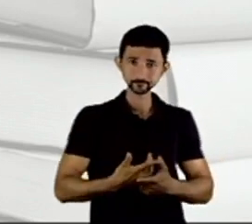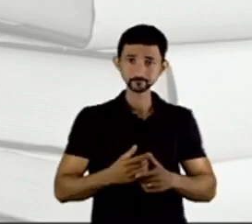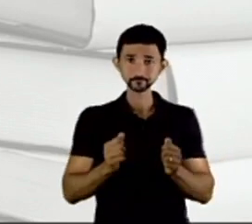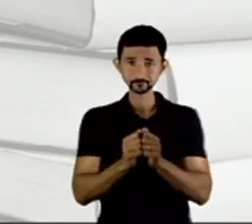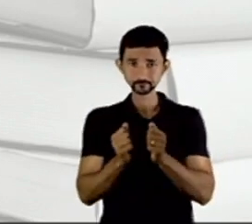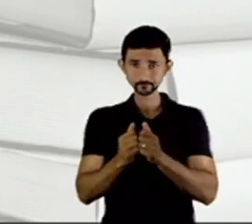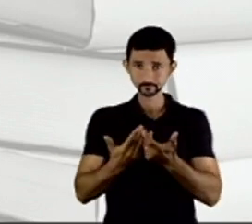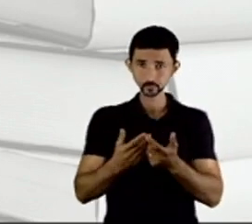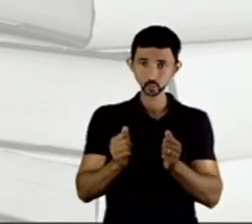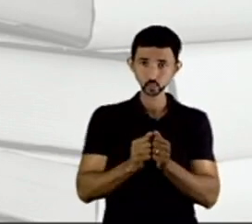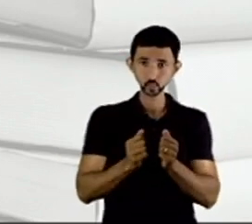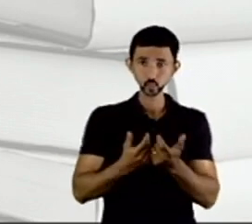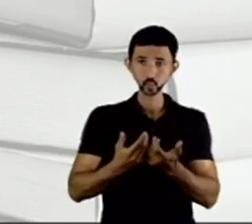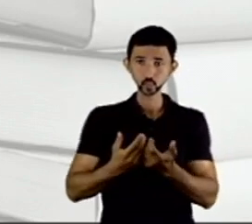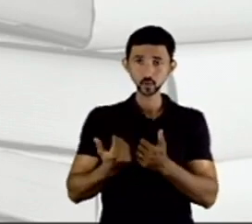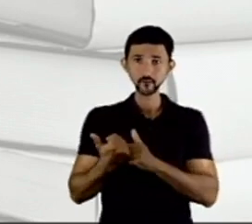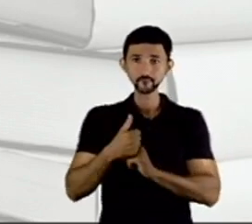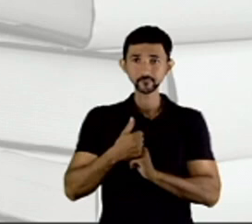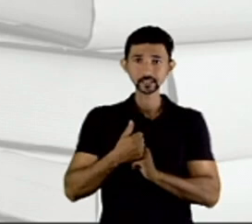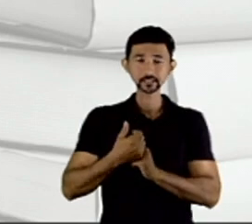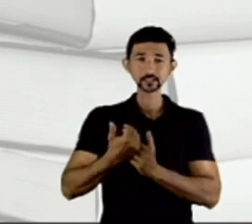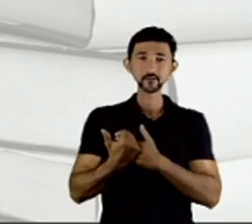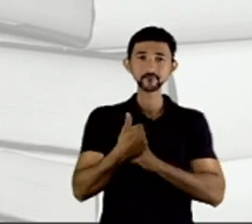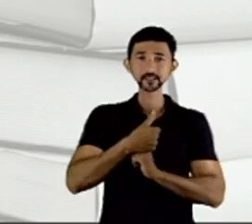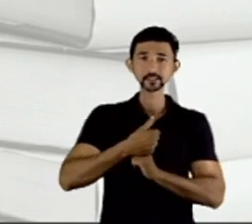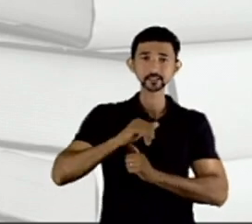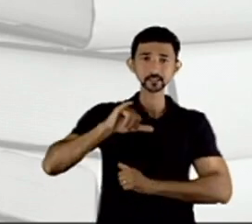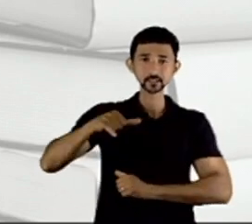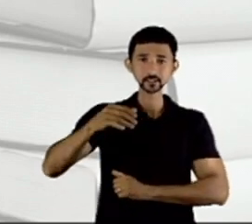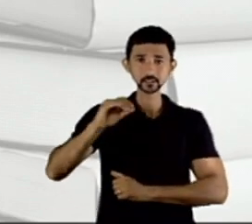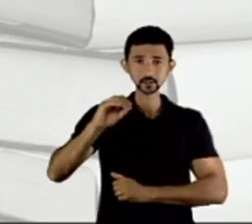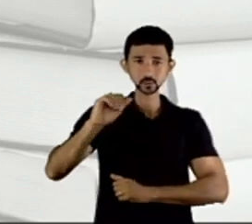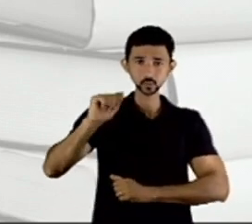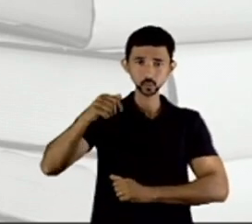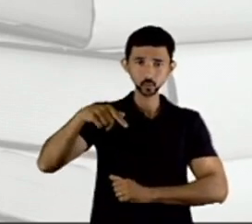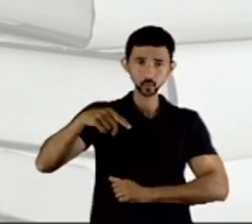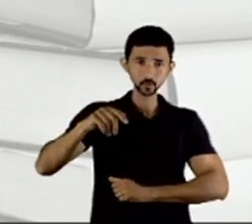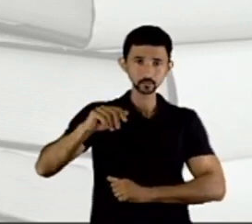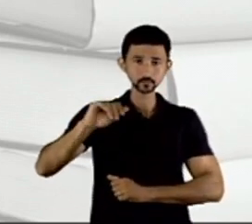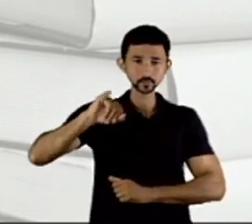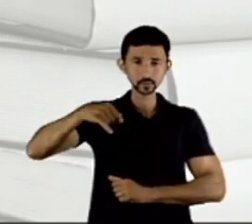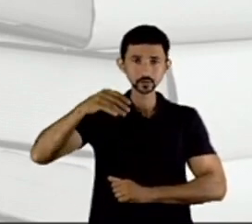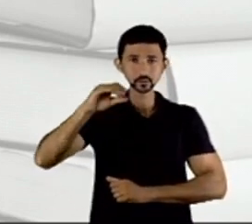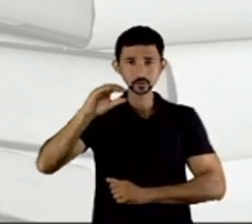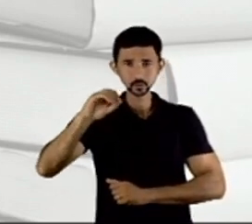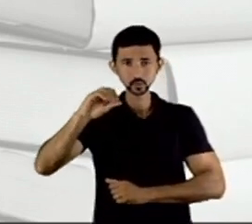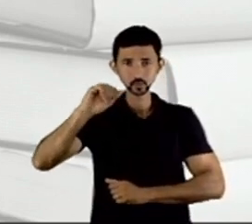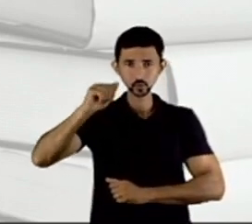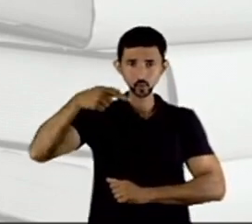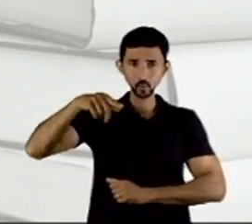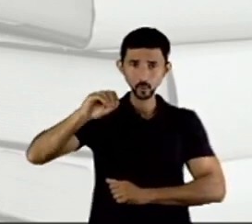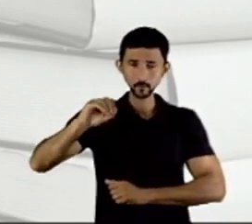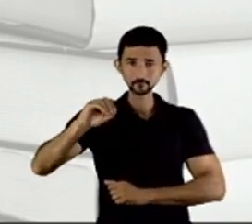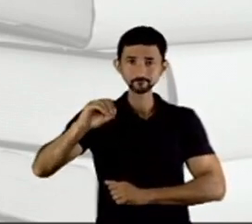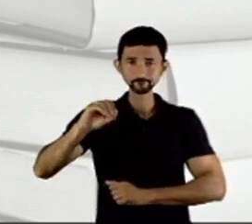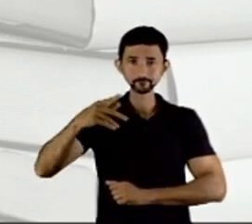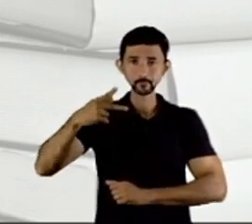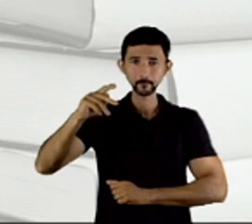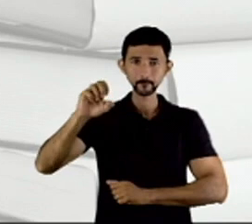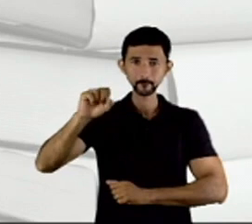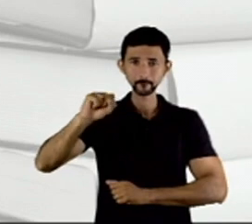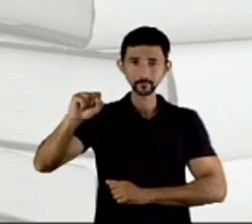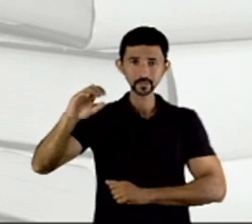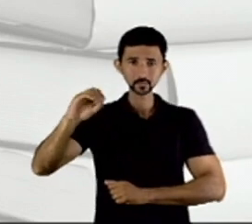com João Pessoa, a vice. Tá? Utilizando o voto do Cabresto